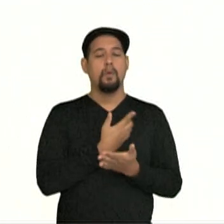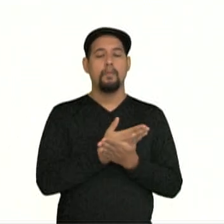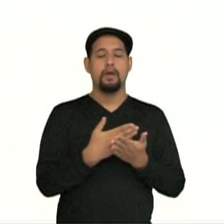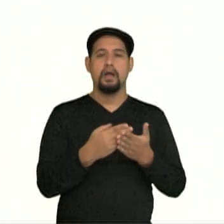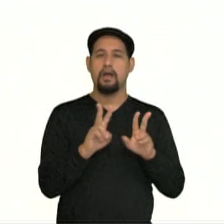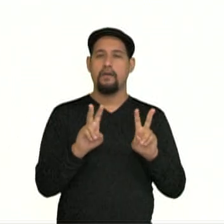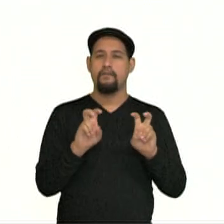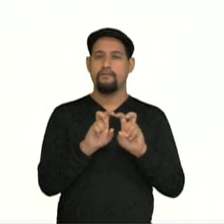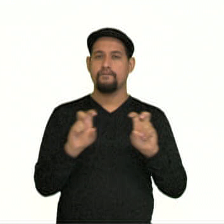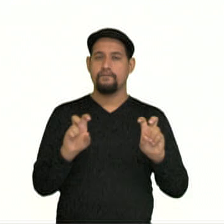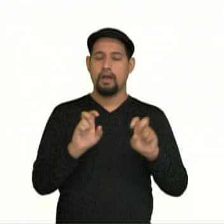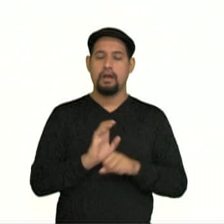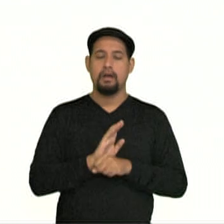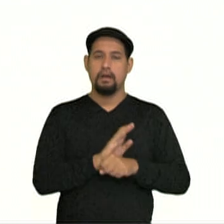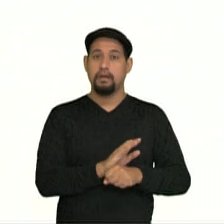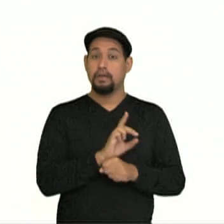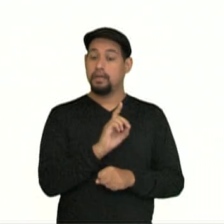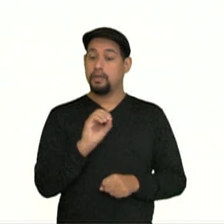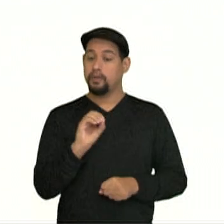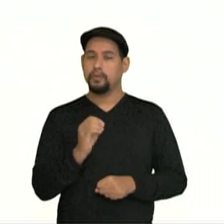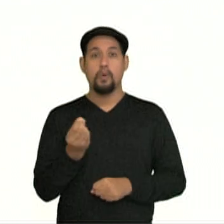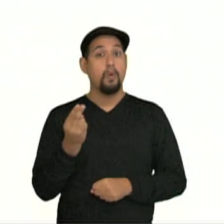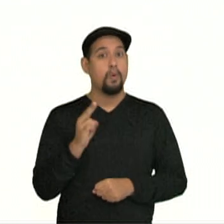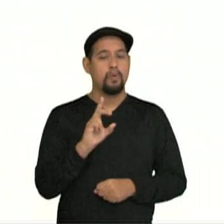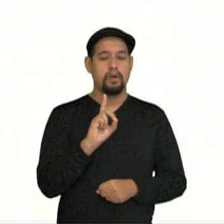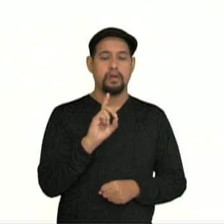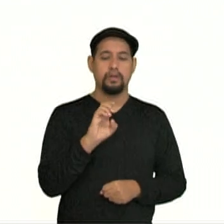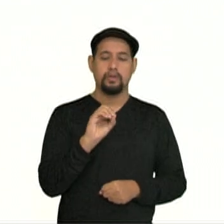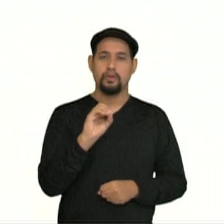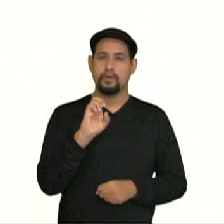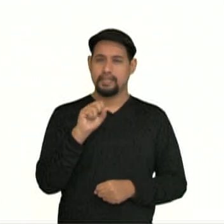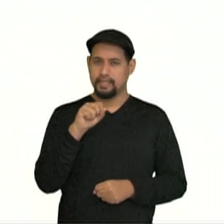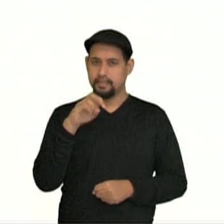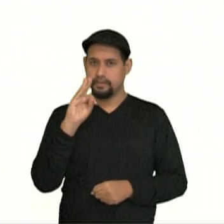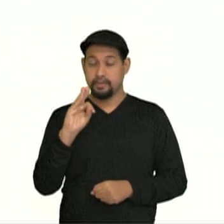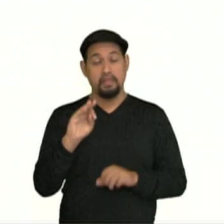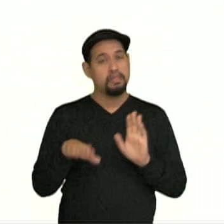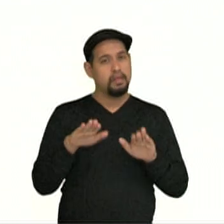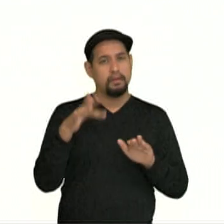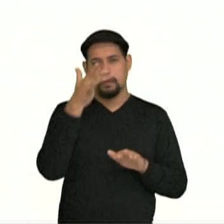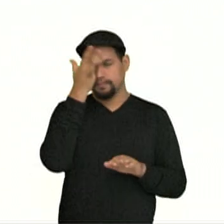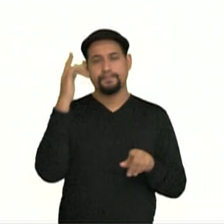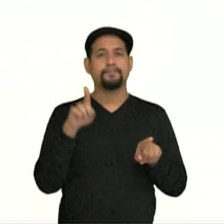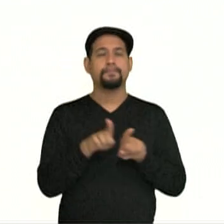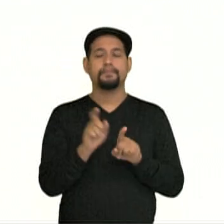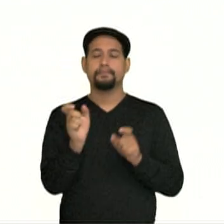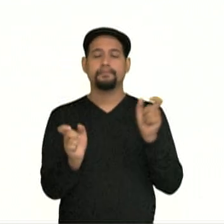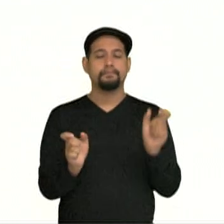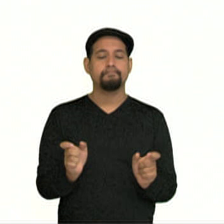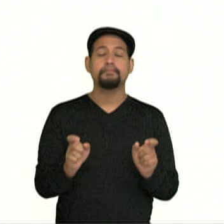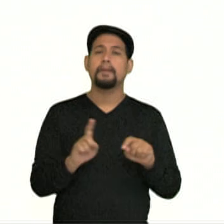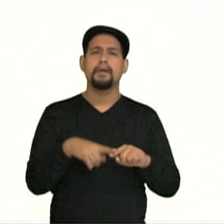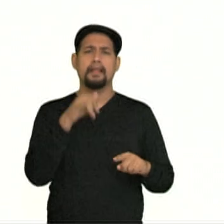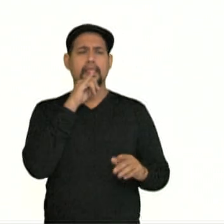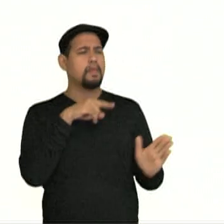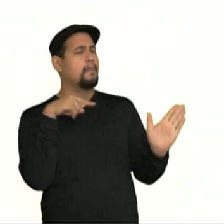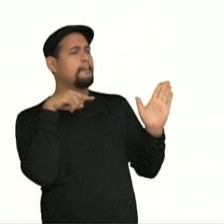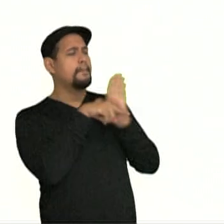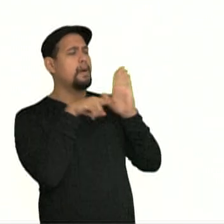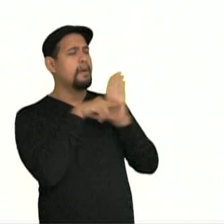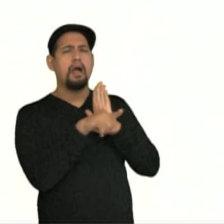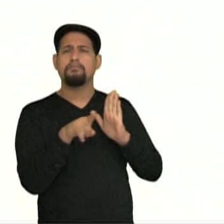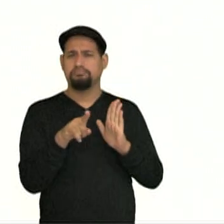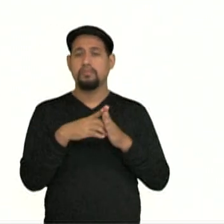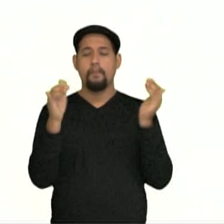frase com auxiliar do ou does, dependendo do sujeito, e caso seja uma question word, ou uma